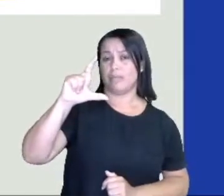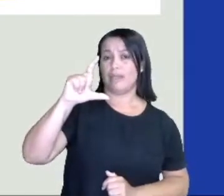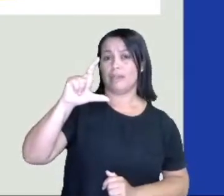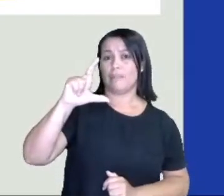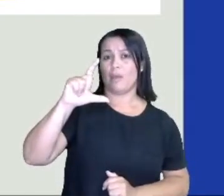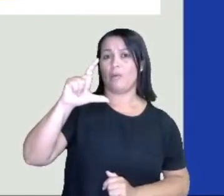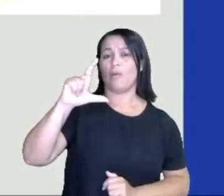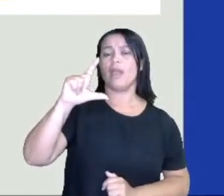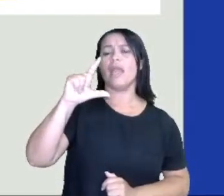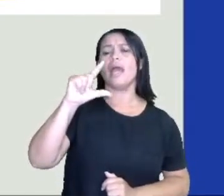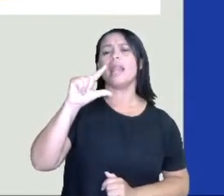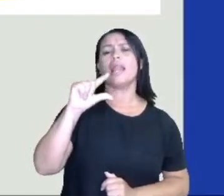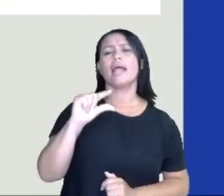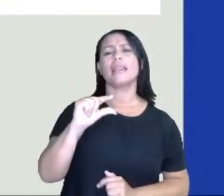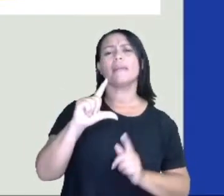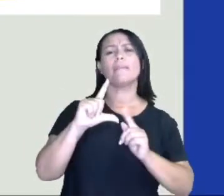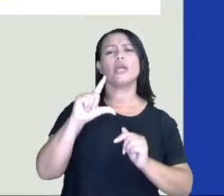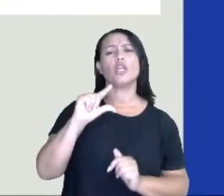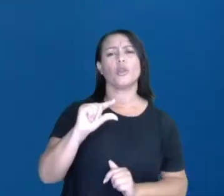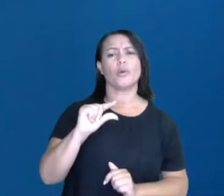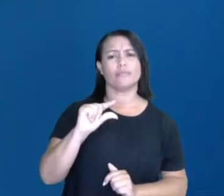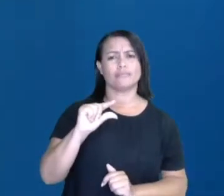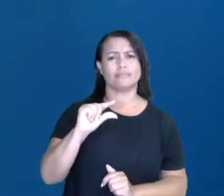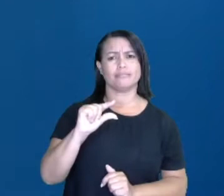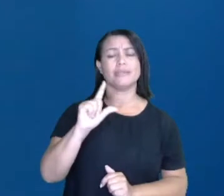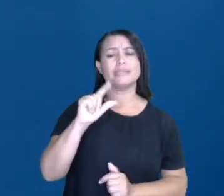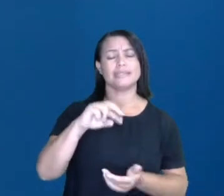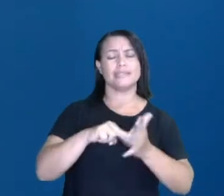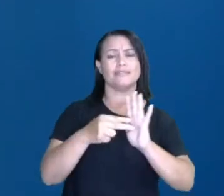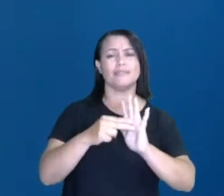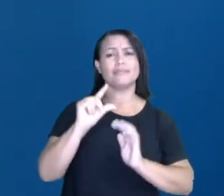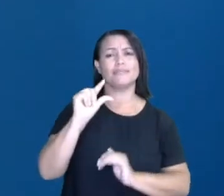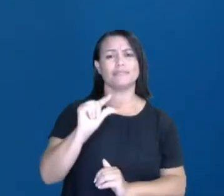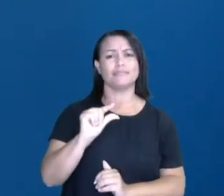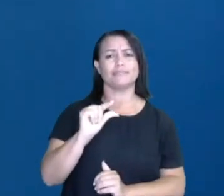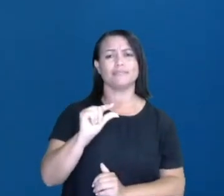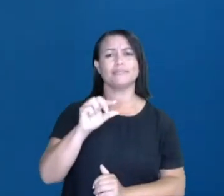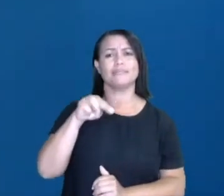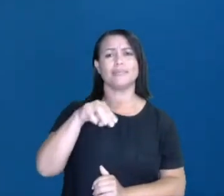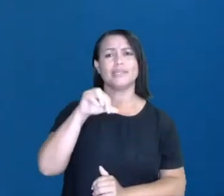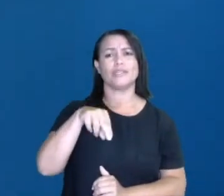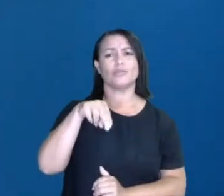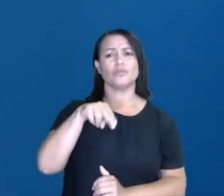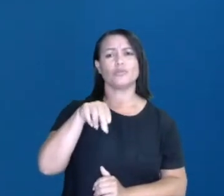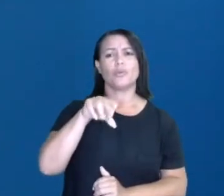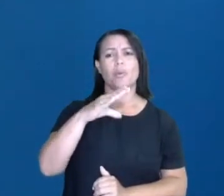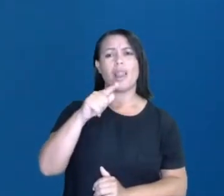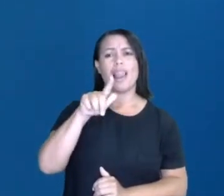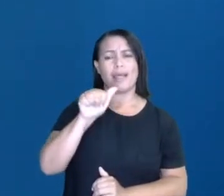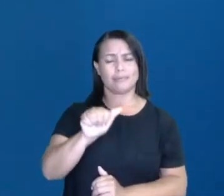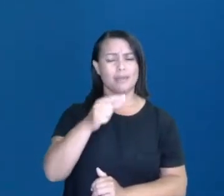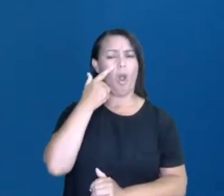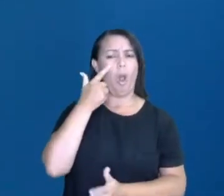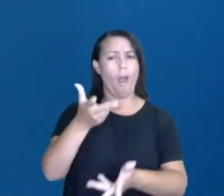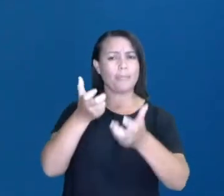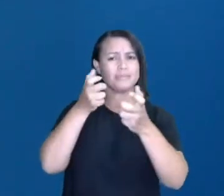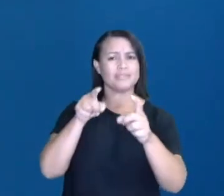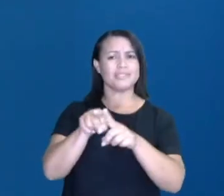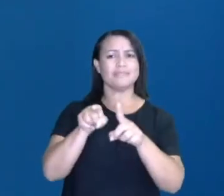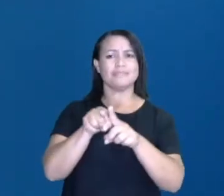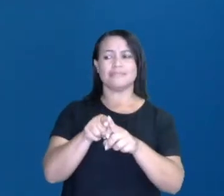maior, e a letra menorzinha é a letra minúscula. Então, observe o nosso alfabeto